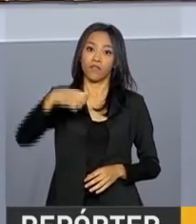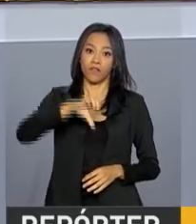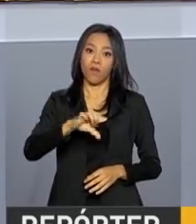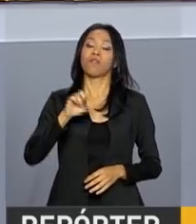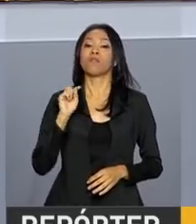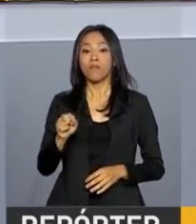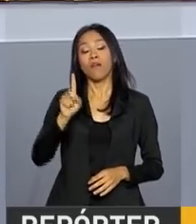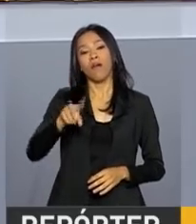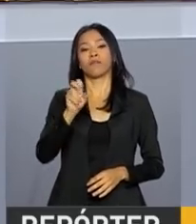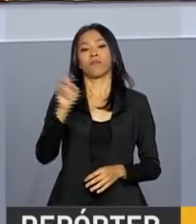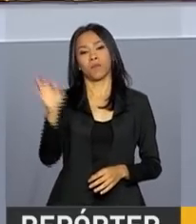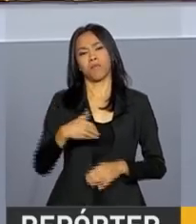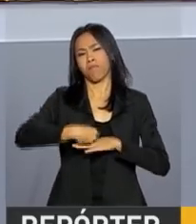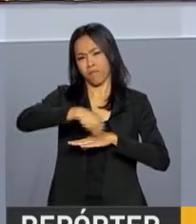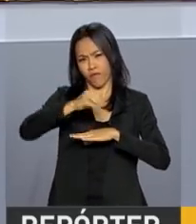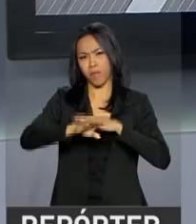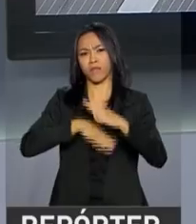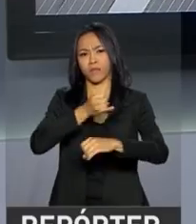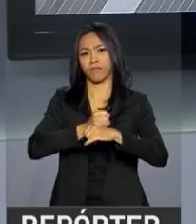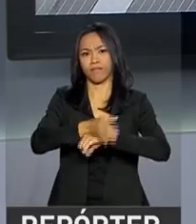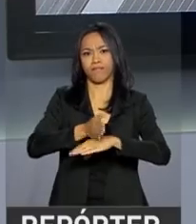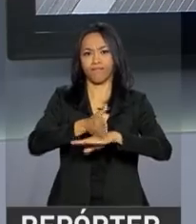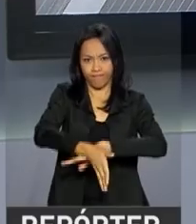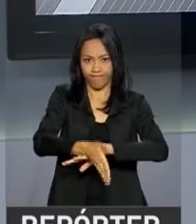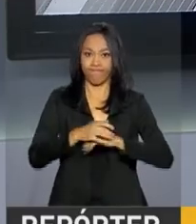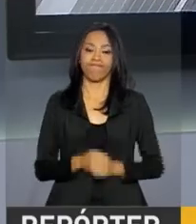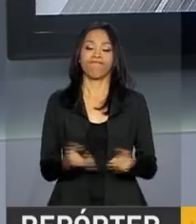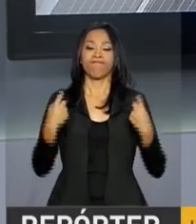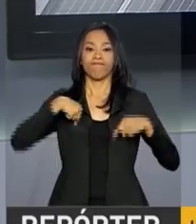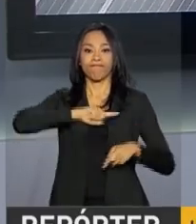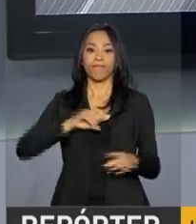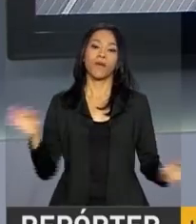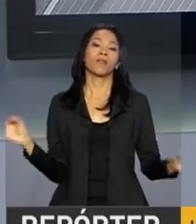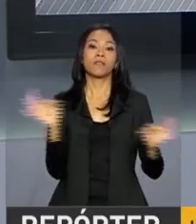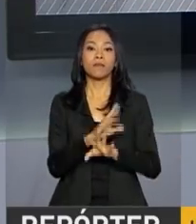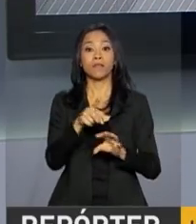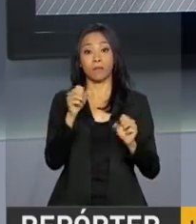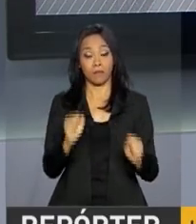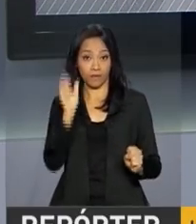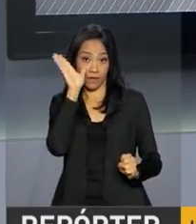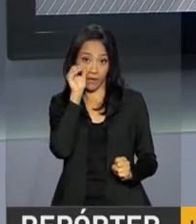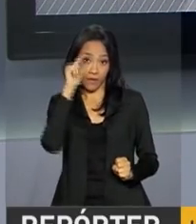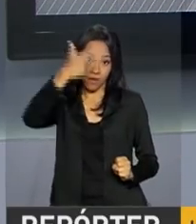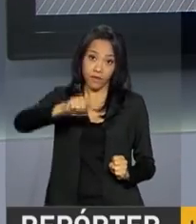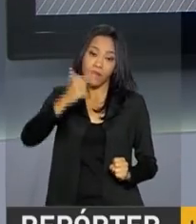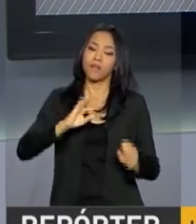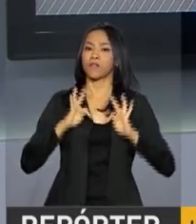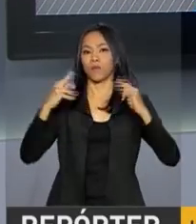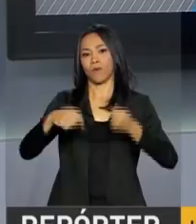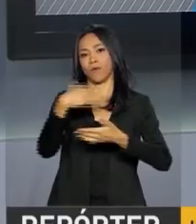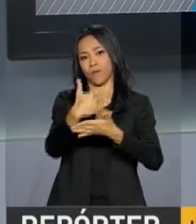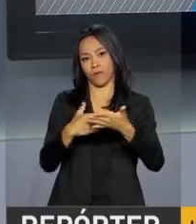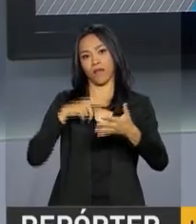podem ser obtidas no site do programa nós ficamos por aqui você pode rever as reportagens no youtube e toda nossa programação